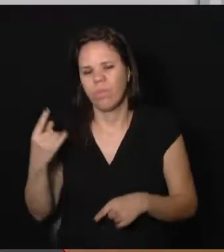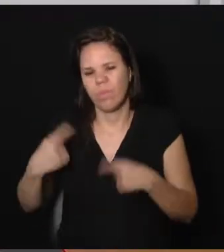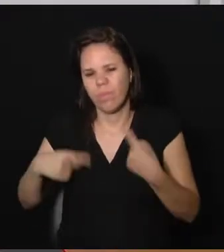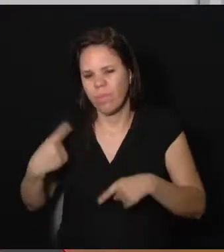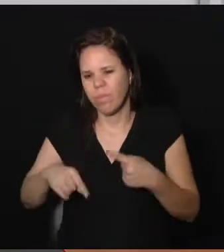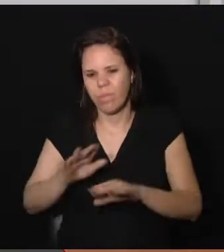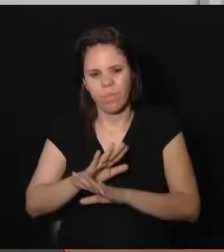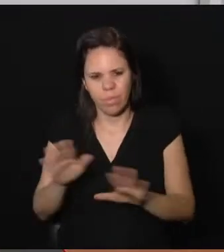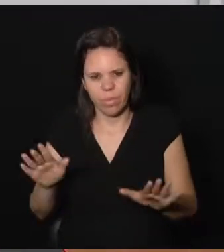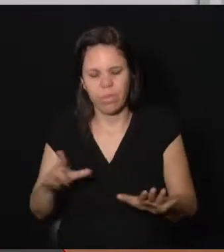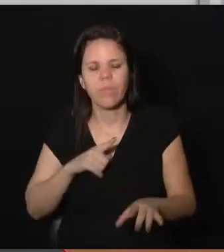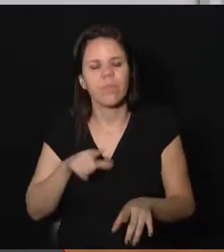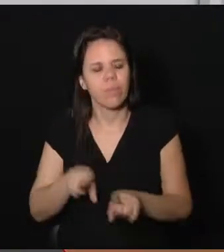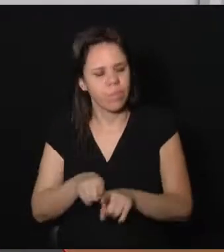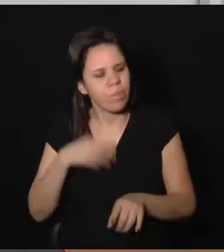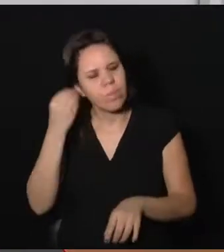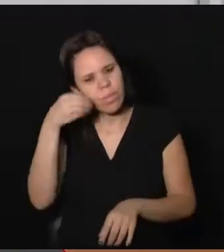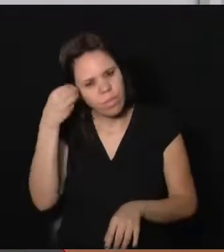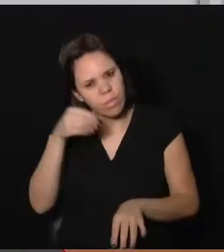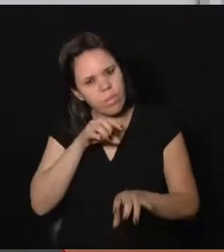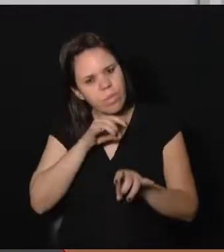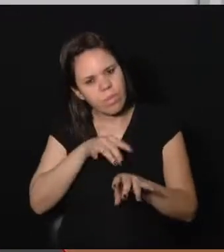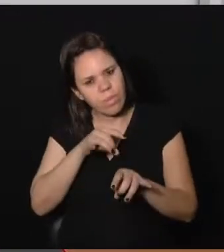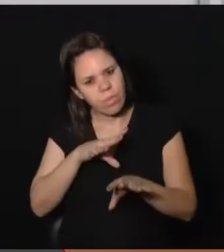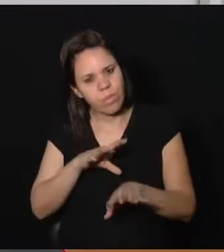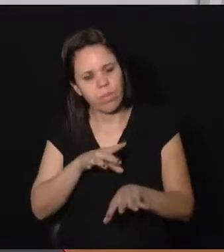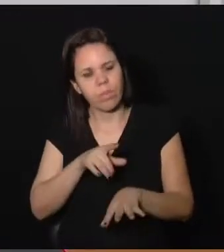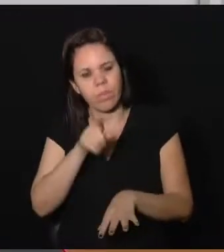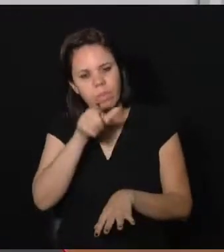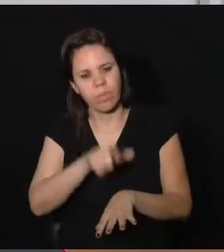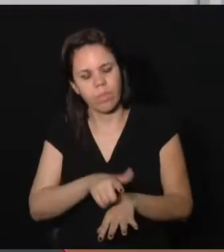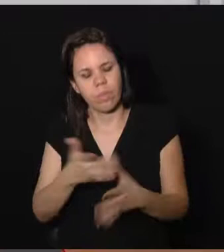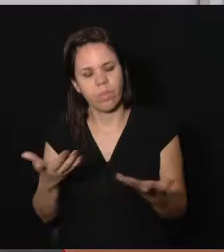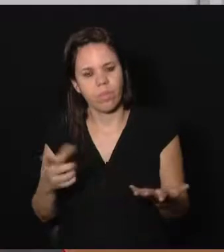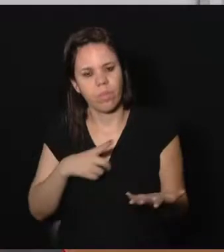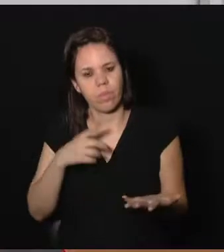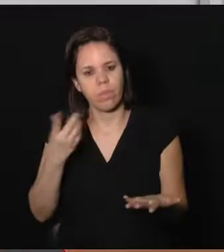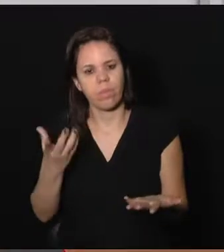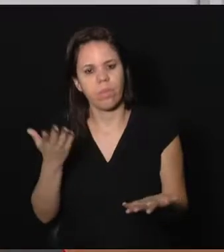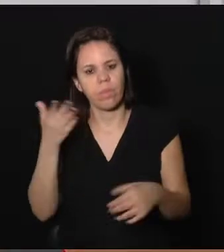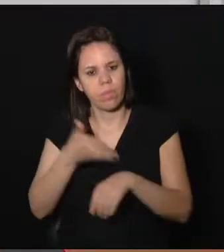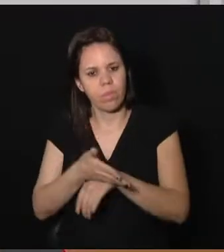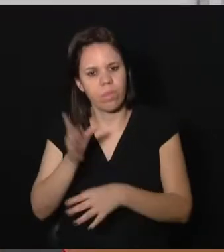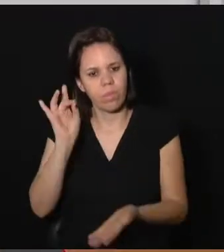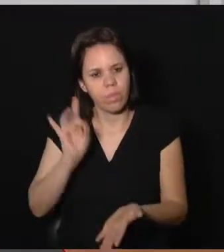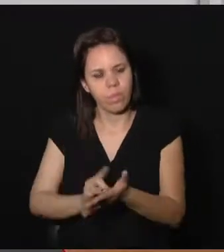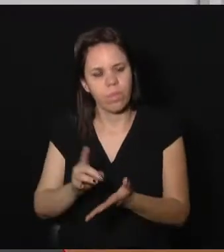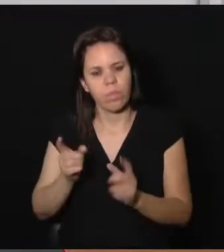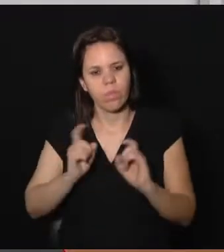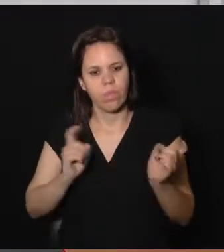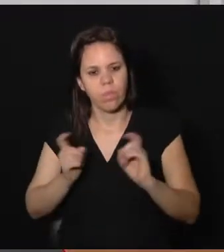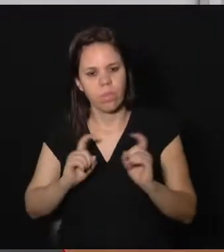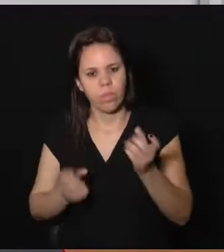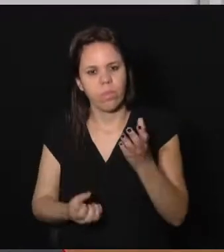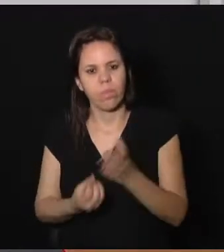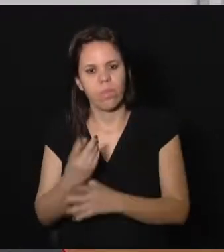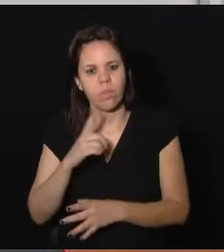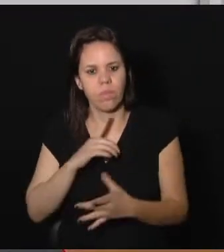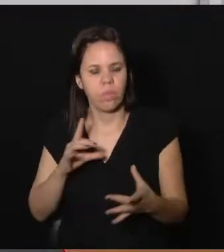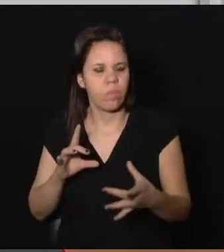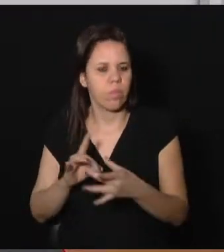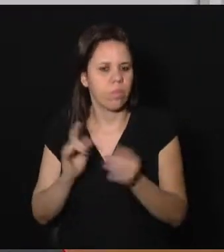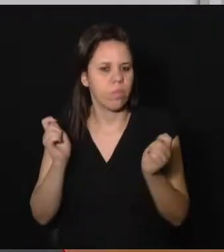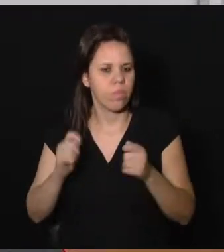uma participação técnica. Então, tendo um técnico para poder participar efetivamente dessas reuniões e poder criar uma sinergia que